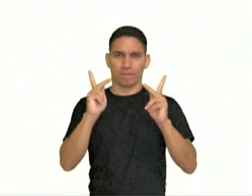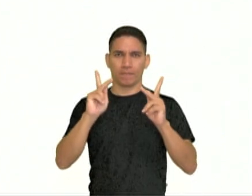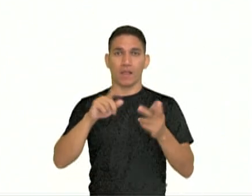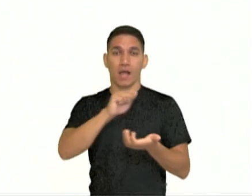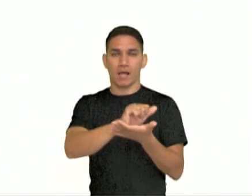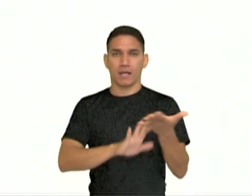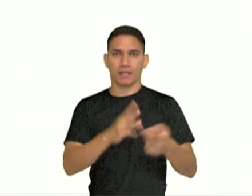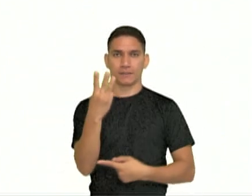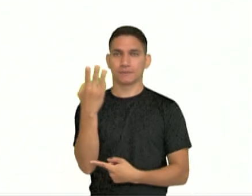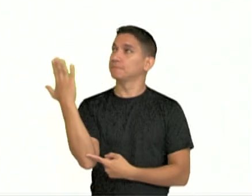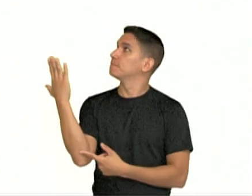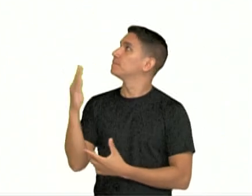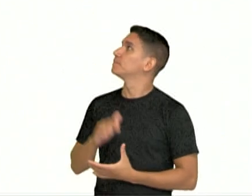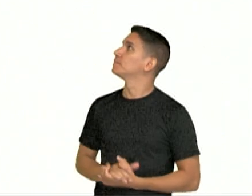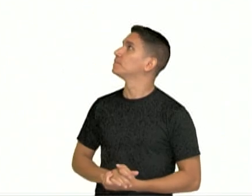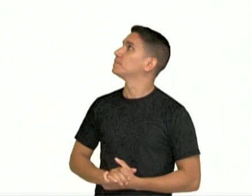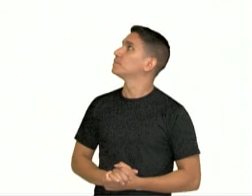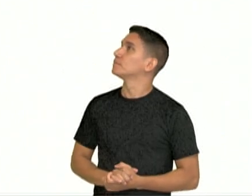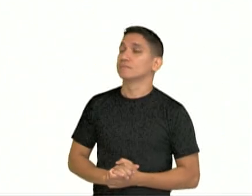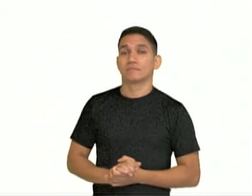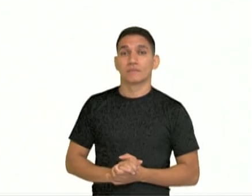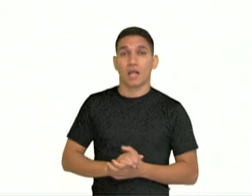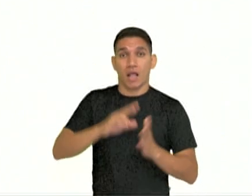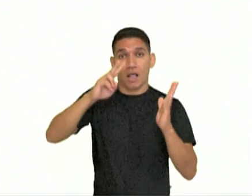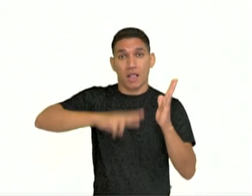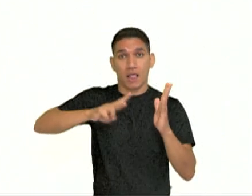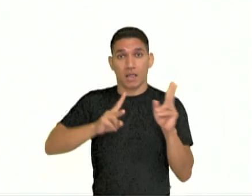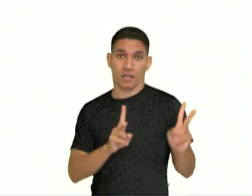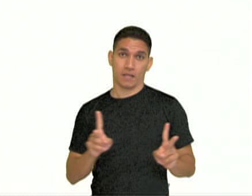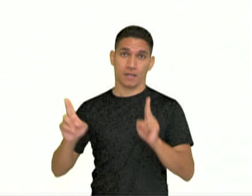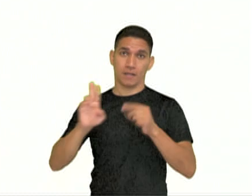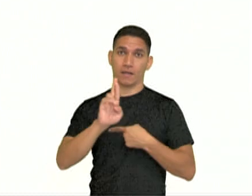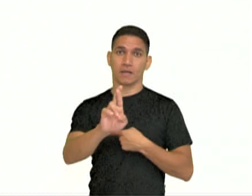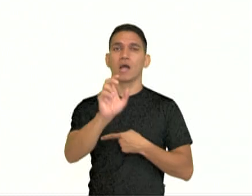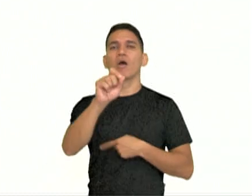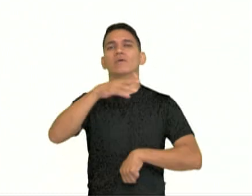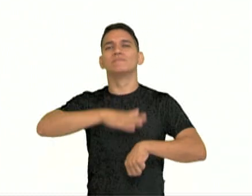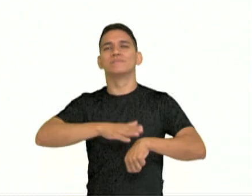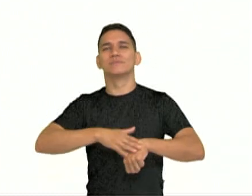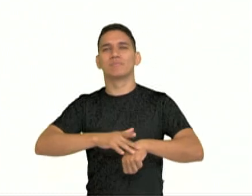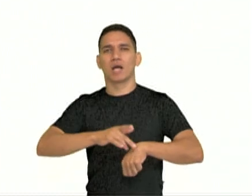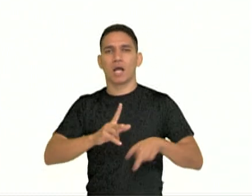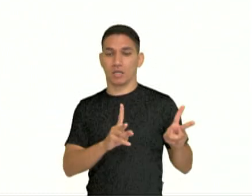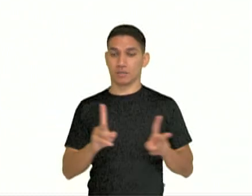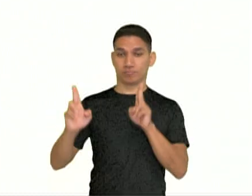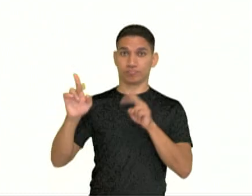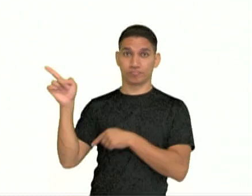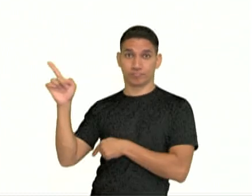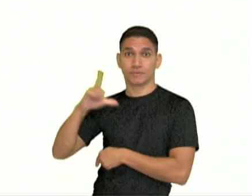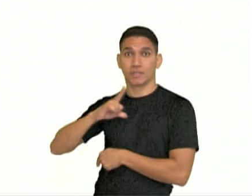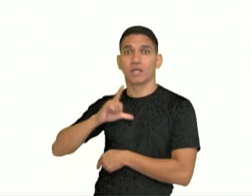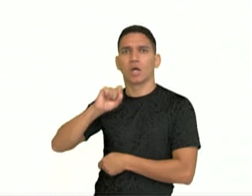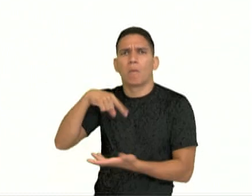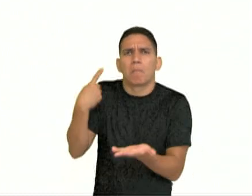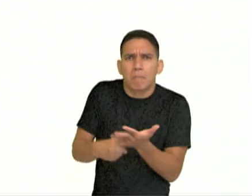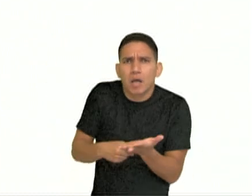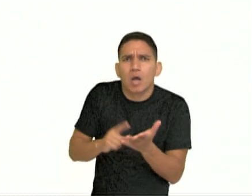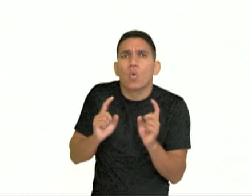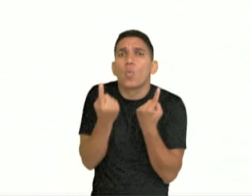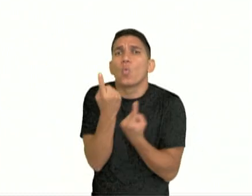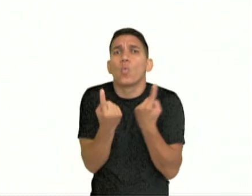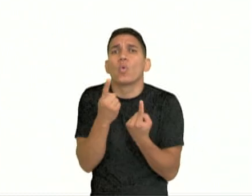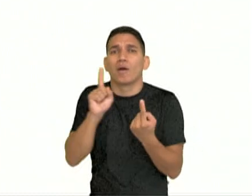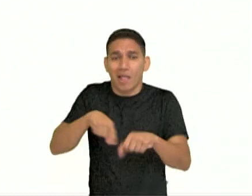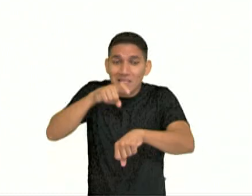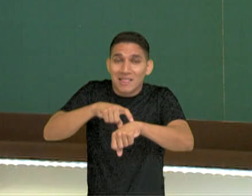Atividade número 3. Observe lá. Leia o fragmento abaixo e responda. A partir desse trecho, é possível determinar o